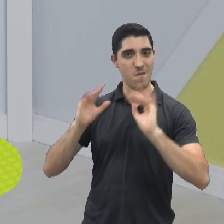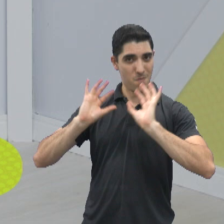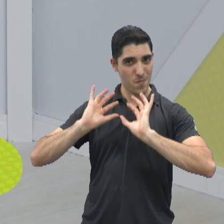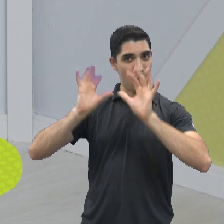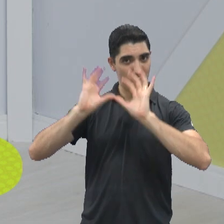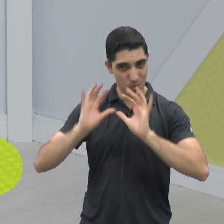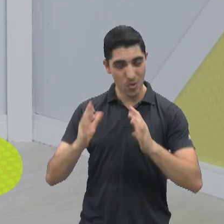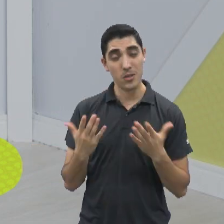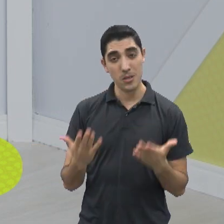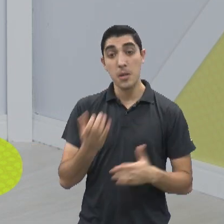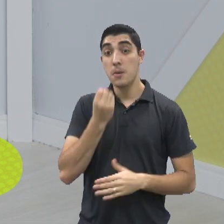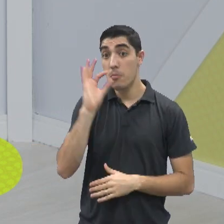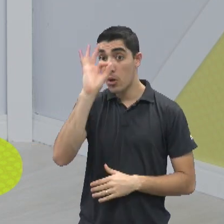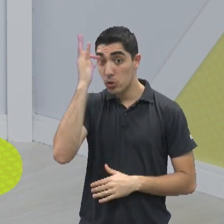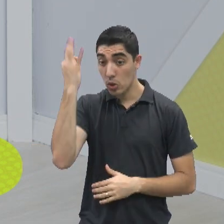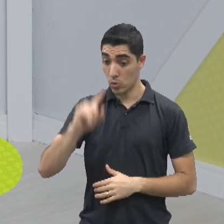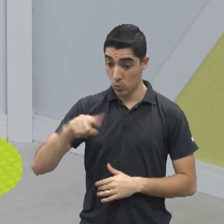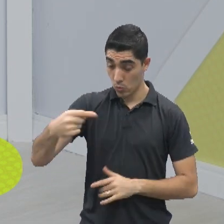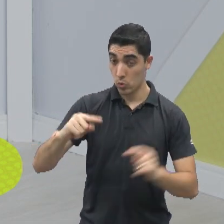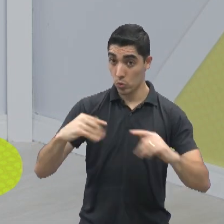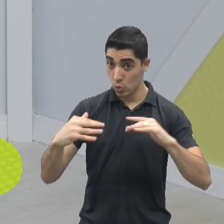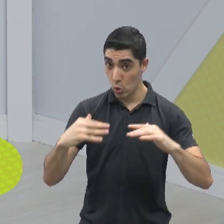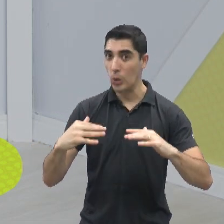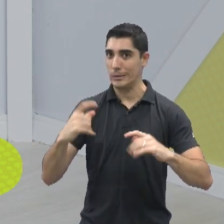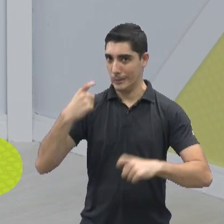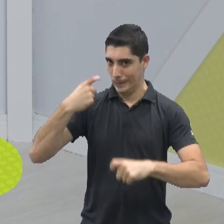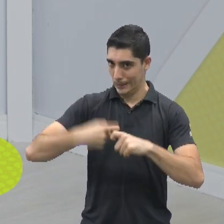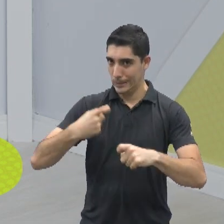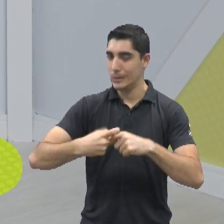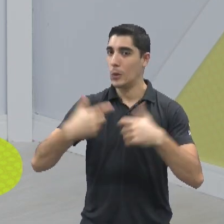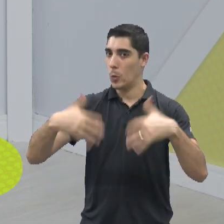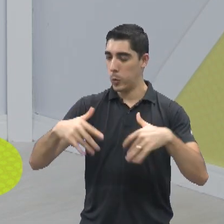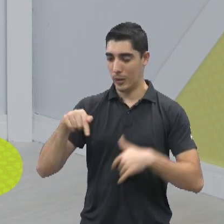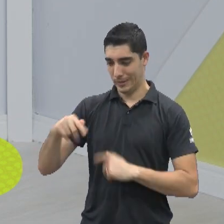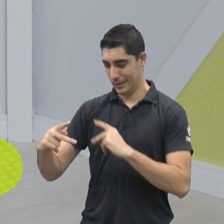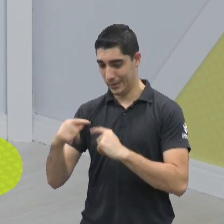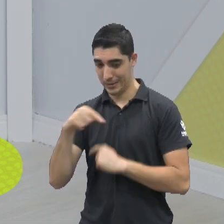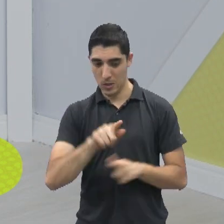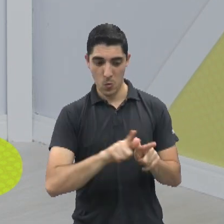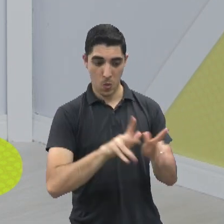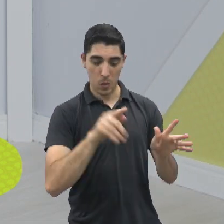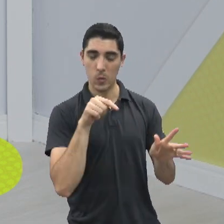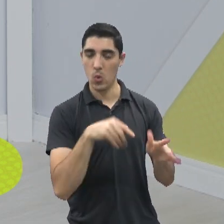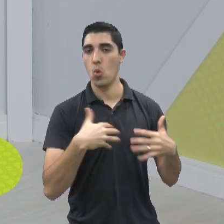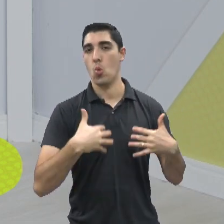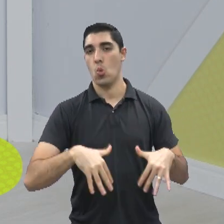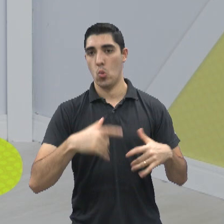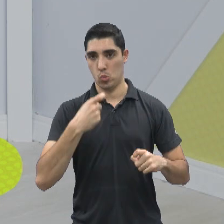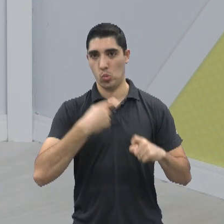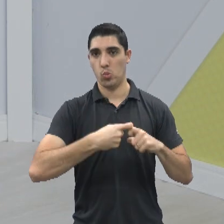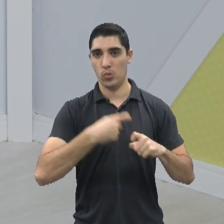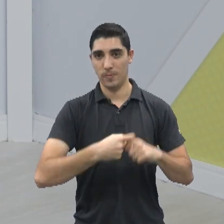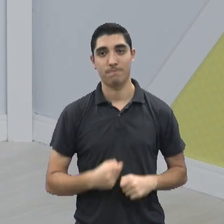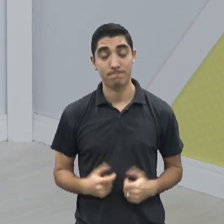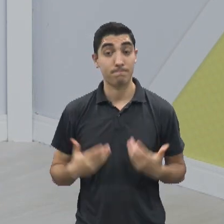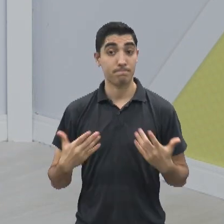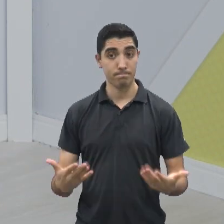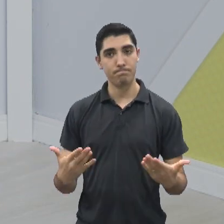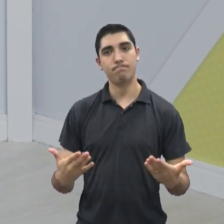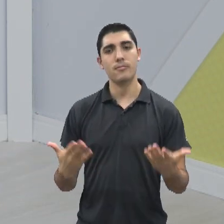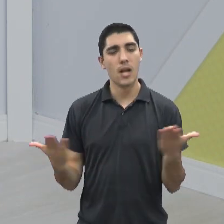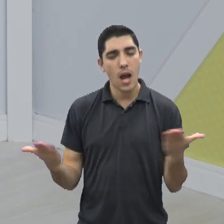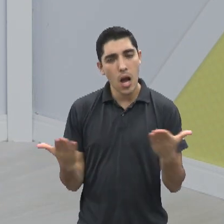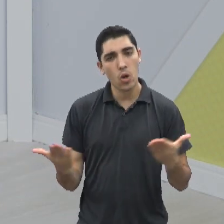José, e boa sorte contra o Guarulhos, que não vai ser uma partida fácil não, vai ser uma partida bem complicada contra o Guarulhos. A gente faz agora o